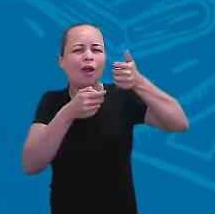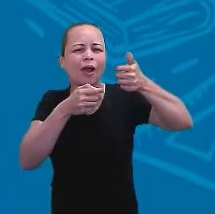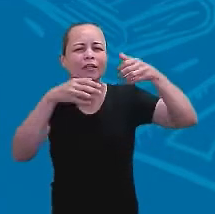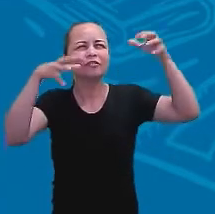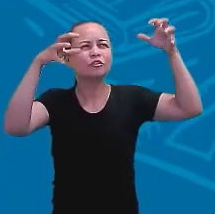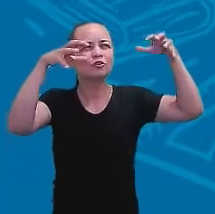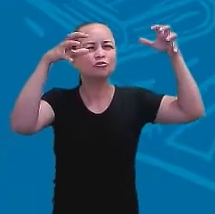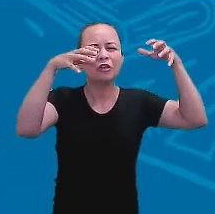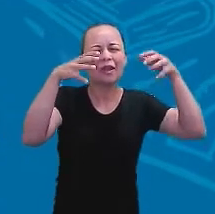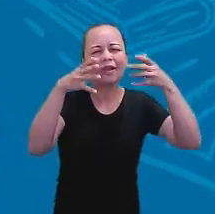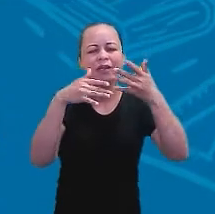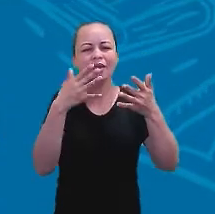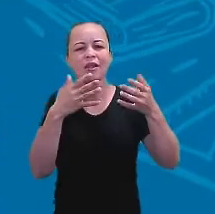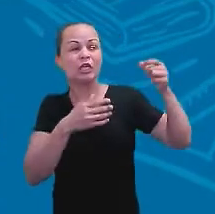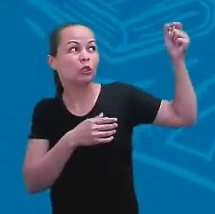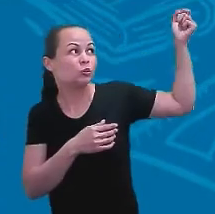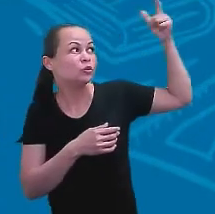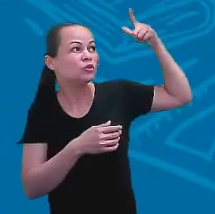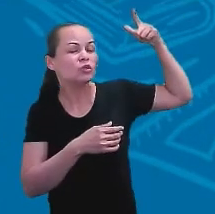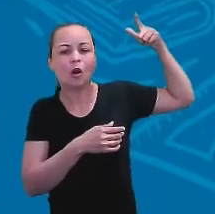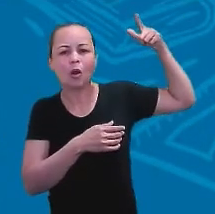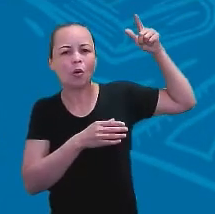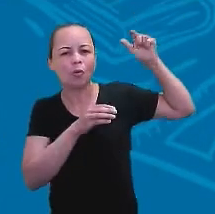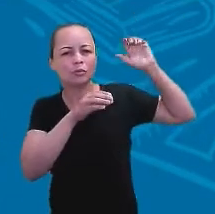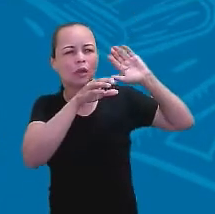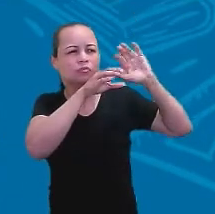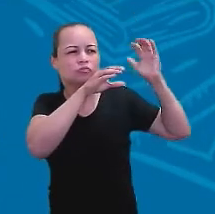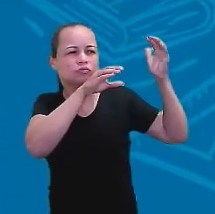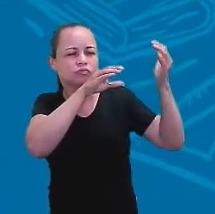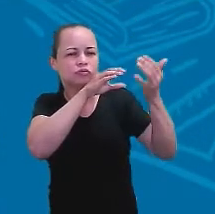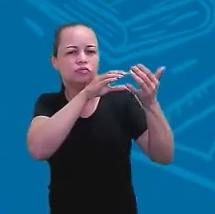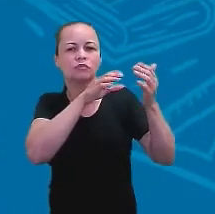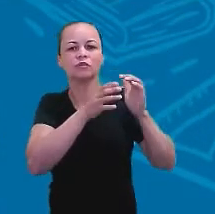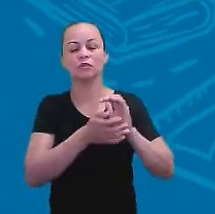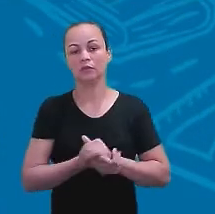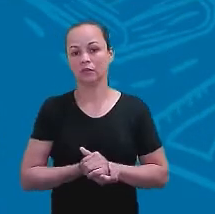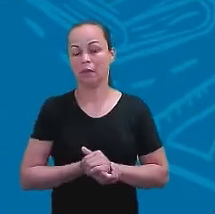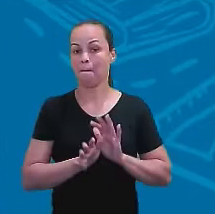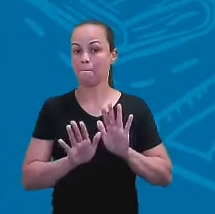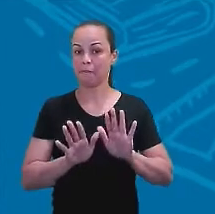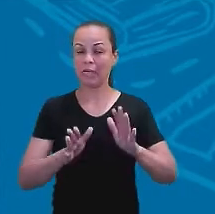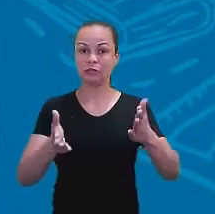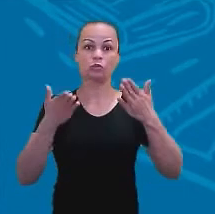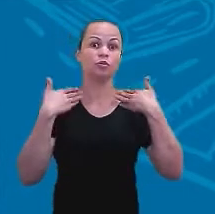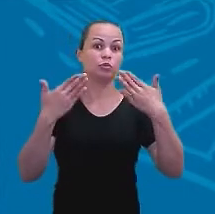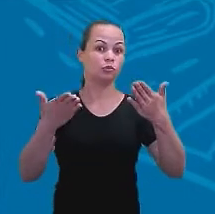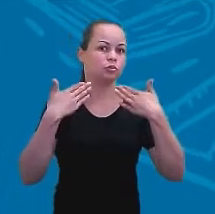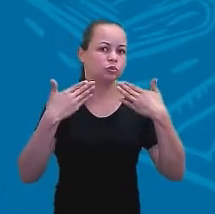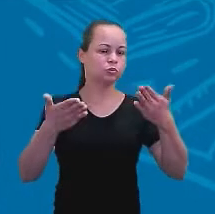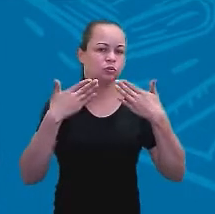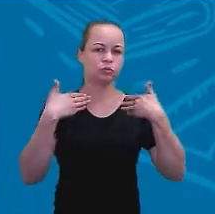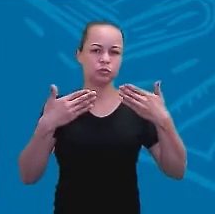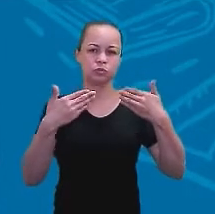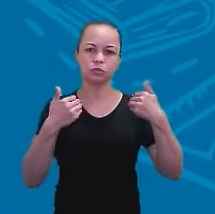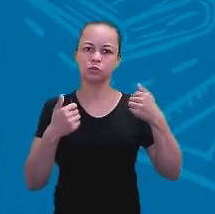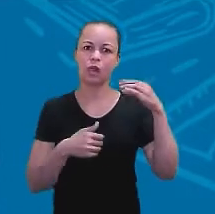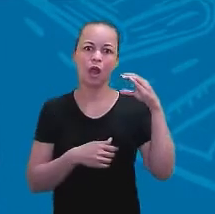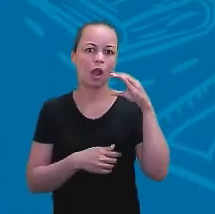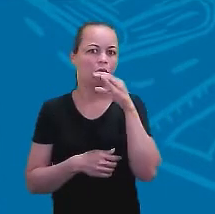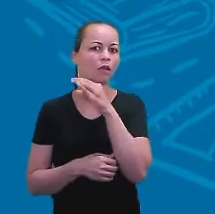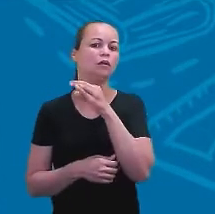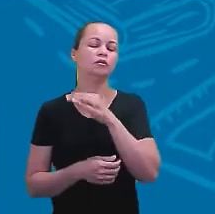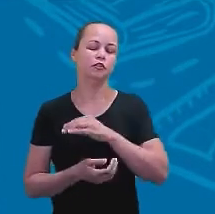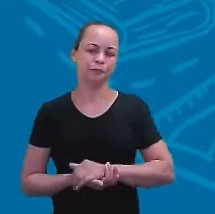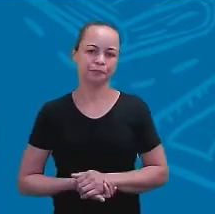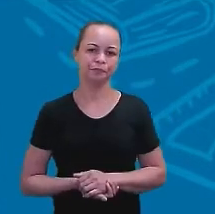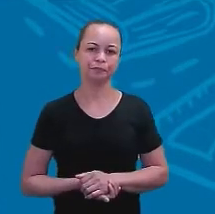parece que o sol ele não está tão intenso, tão forte, mas o calor ele está muito intenso, o mormaço está muito